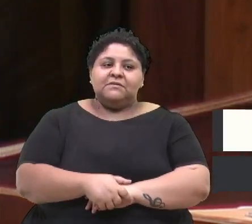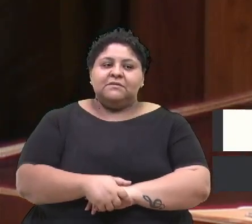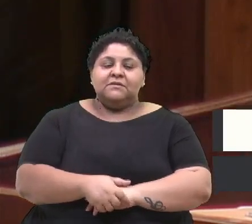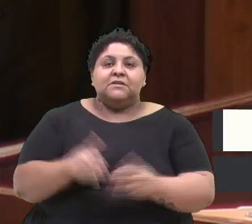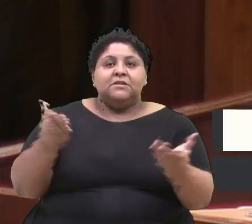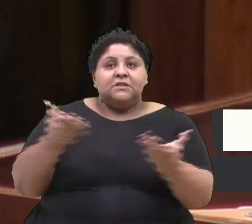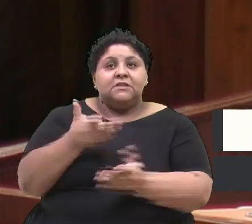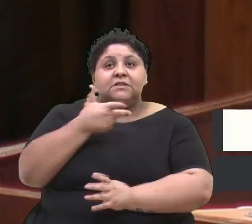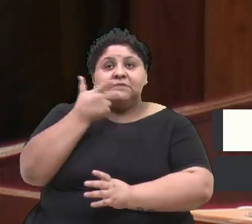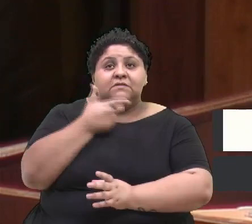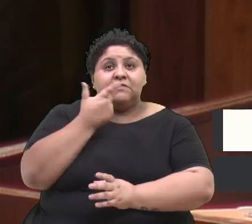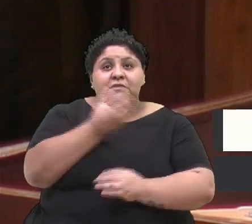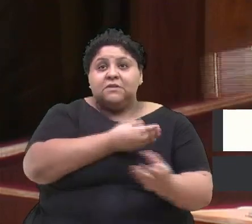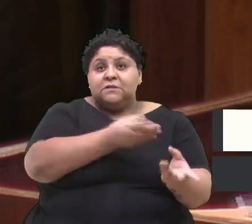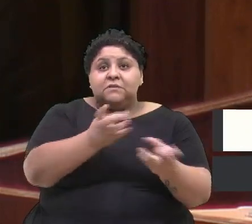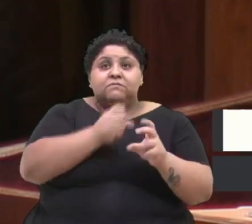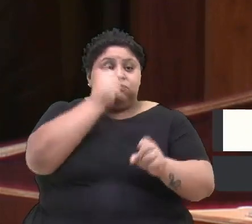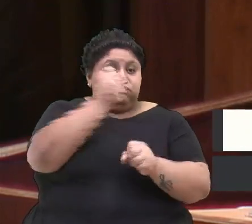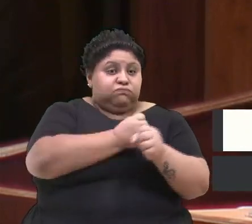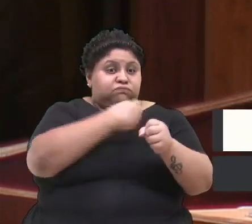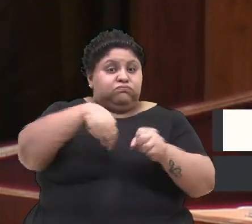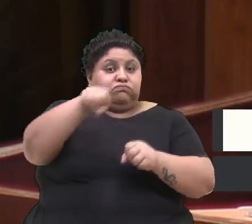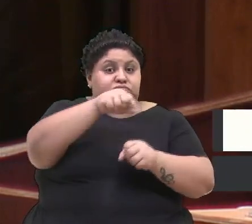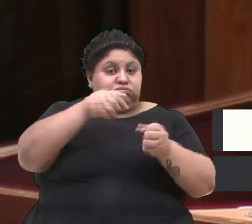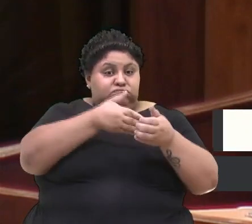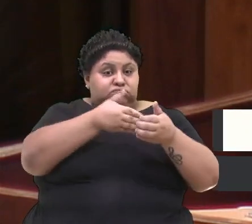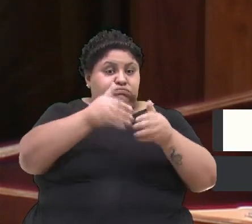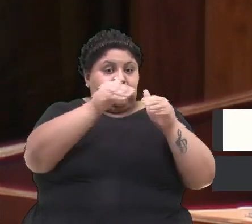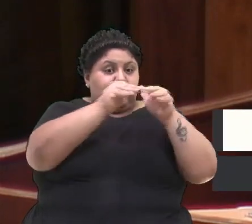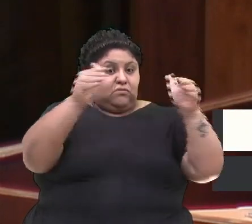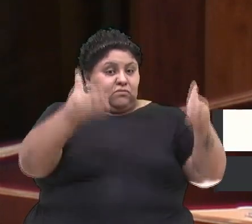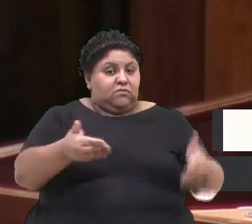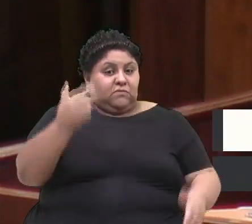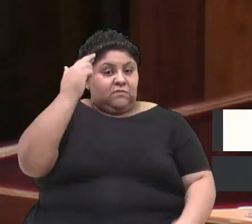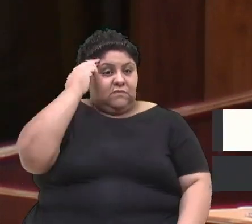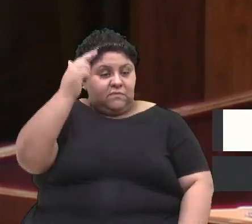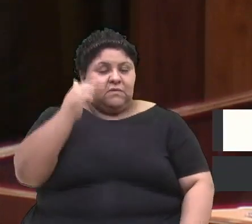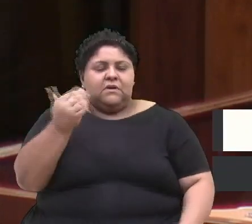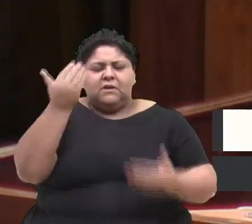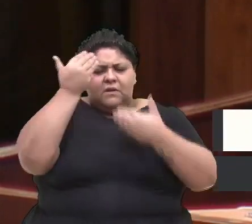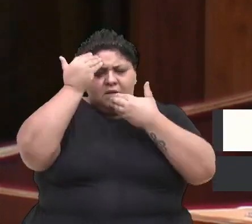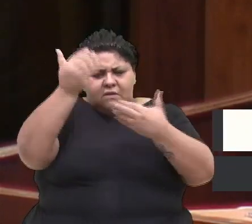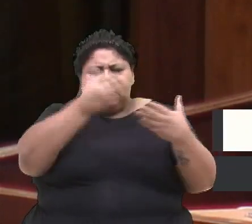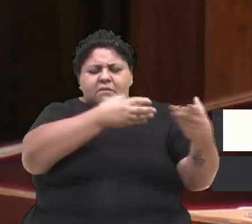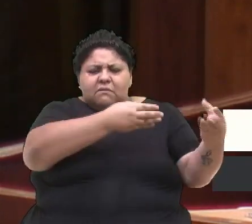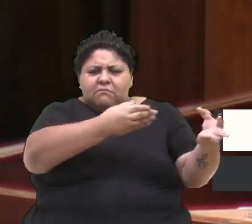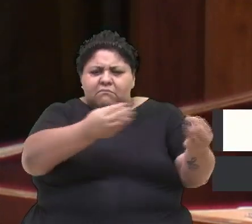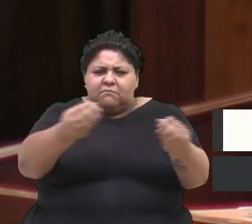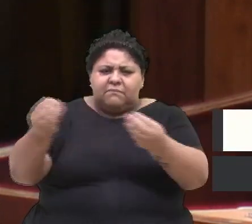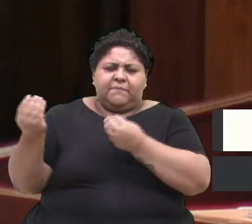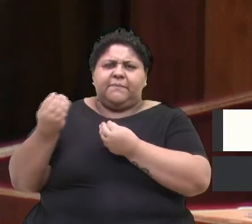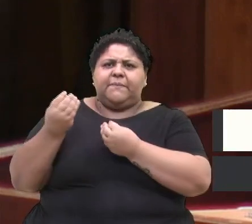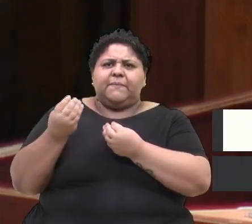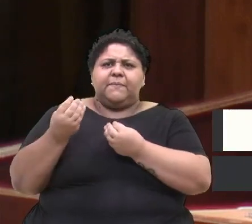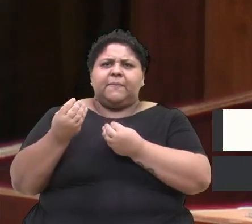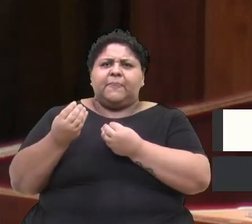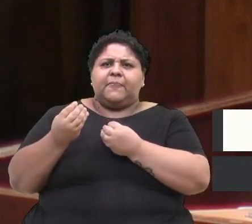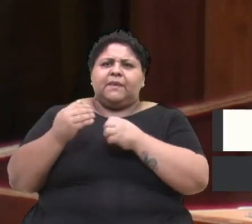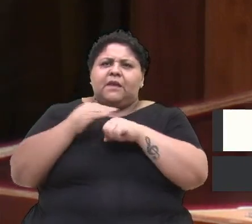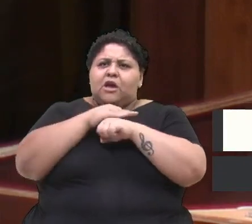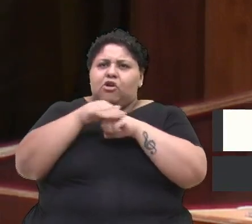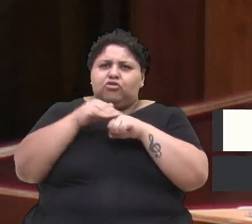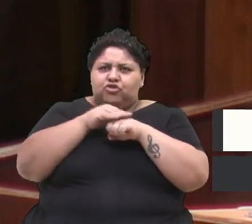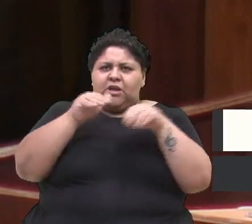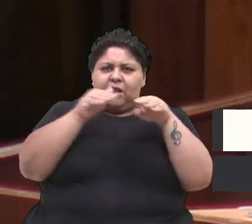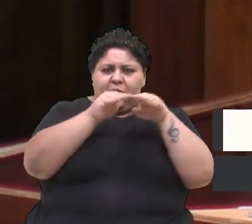falei aqui de tantas reformas que nós conduzimos com a mesa diretora e agradeço muito o diálogo com a mesa diretora